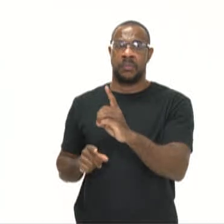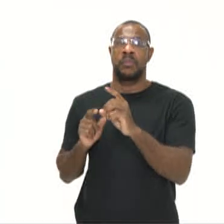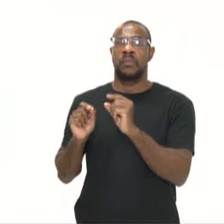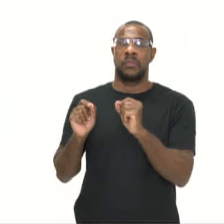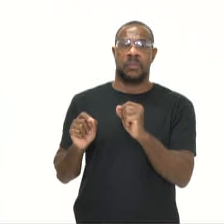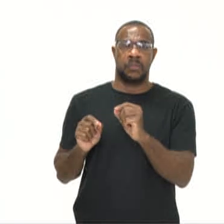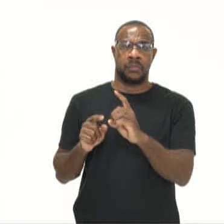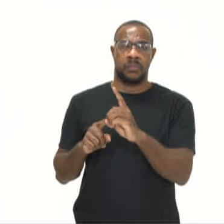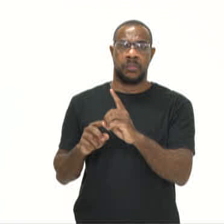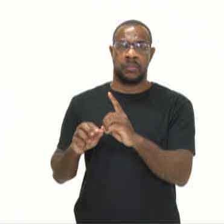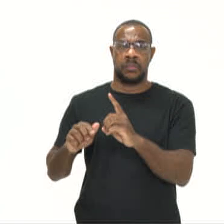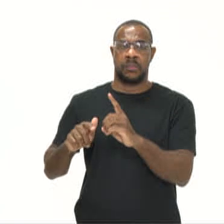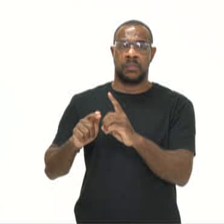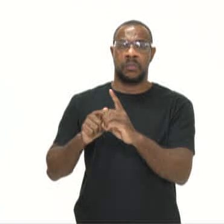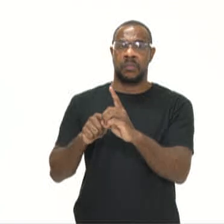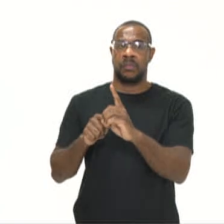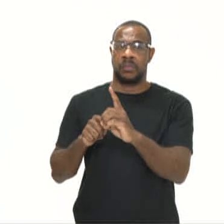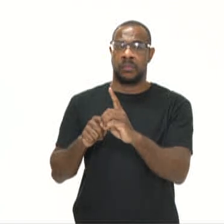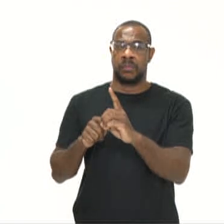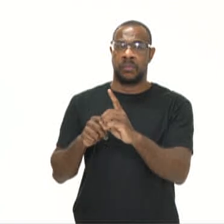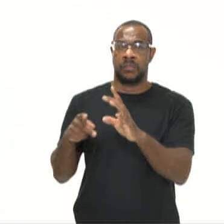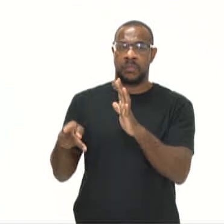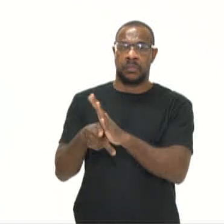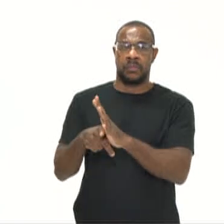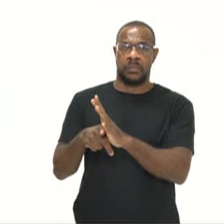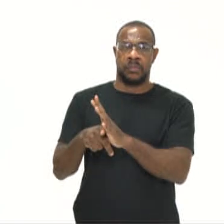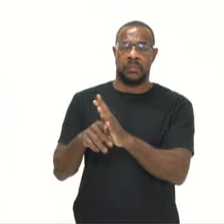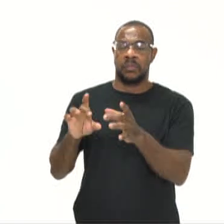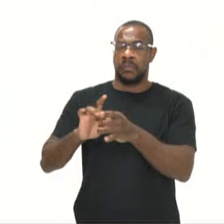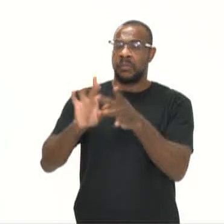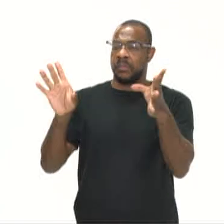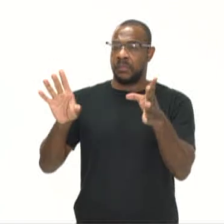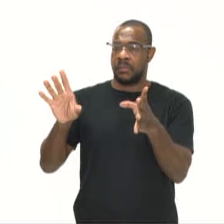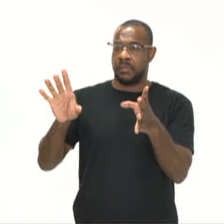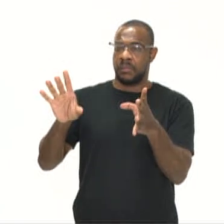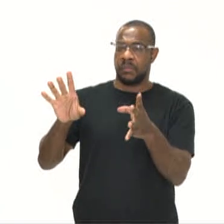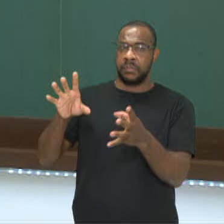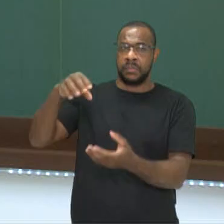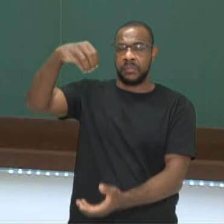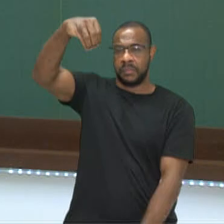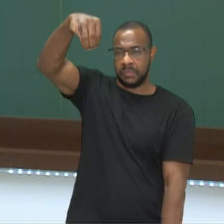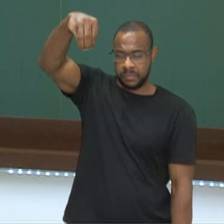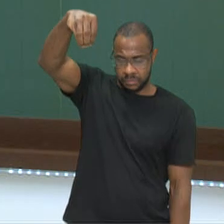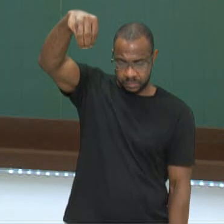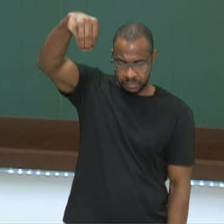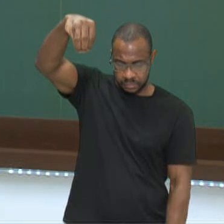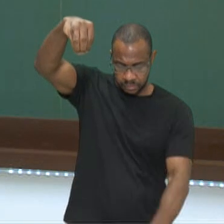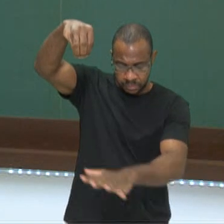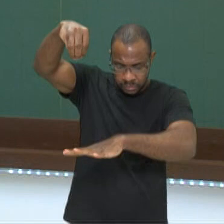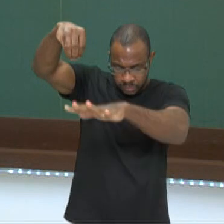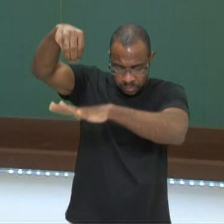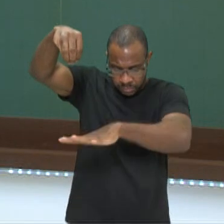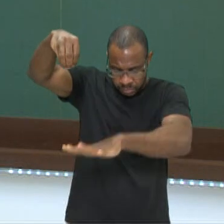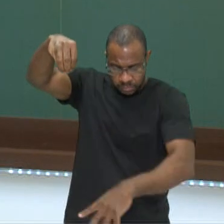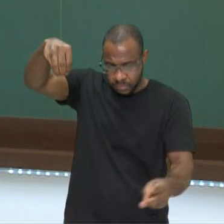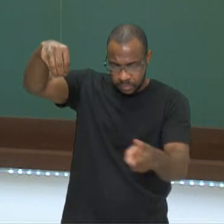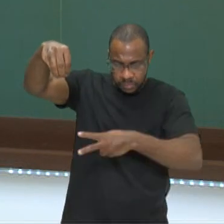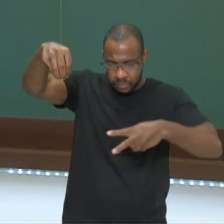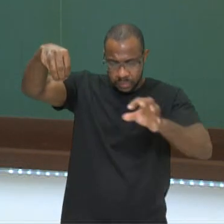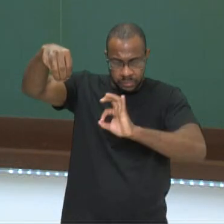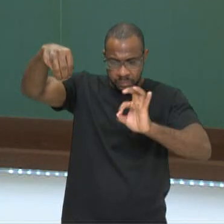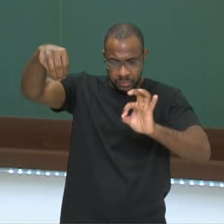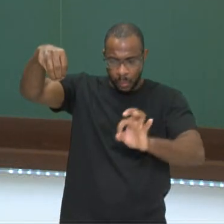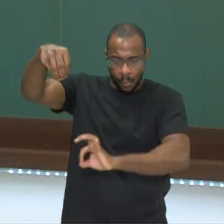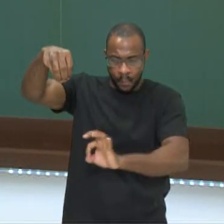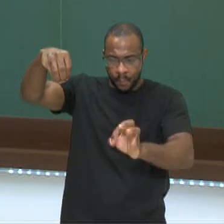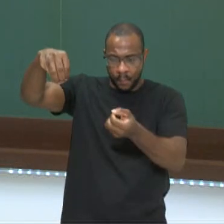considerando a queda livre no vácuo, ok? Não tem nada que possa estar atrapalhando, ventos, chuva, tá bom?